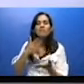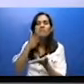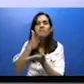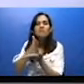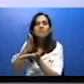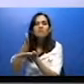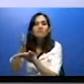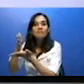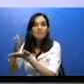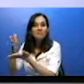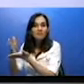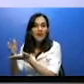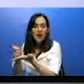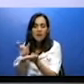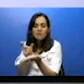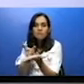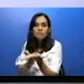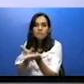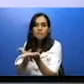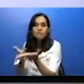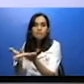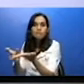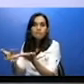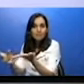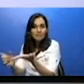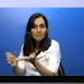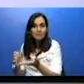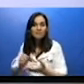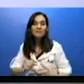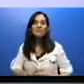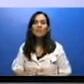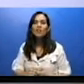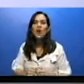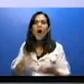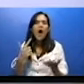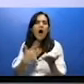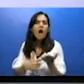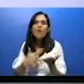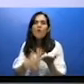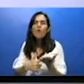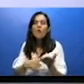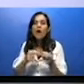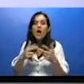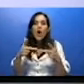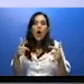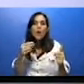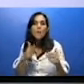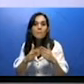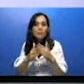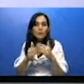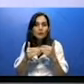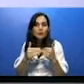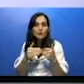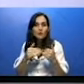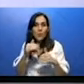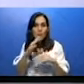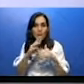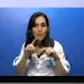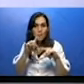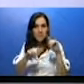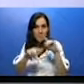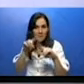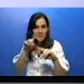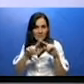separar algumas palavrinhas de acordo com a comanda que apareceu lá no material impresso